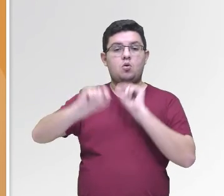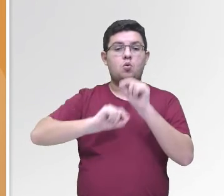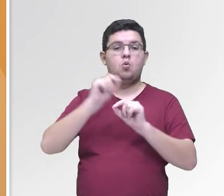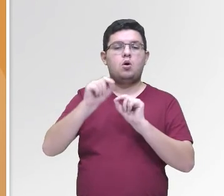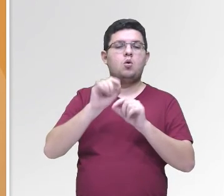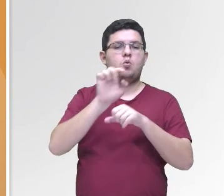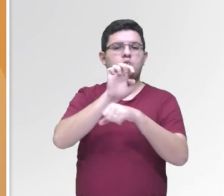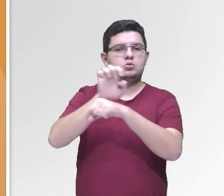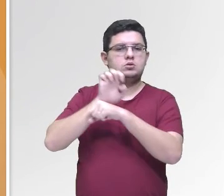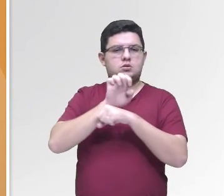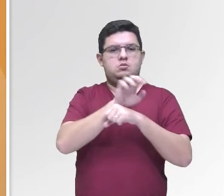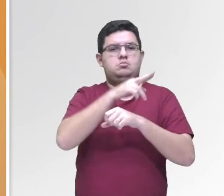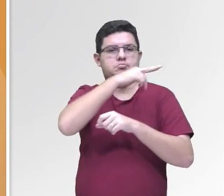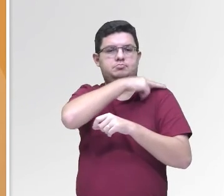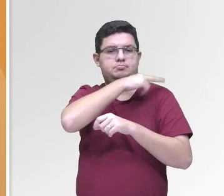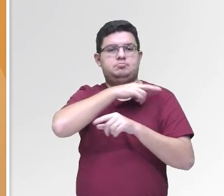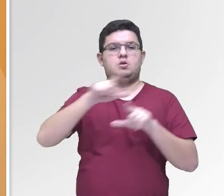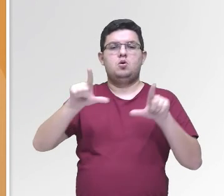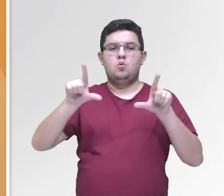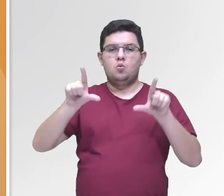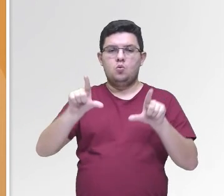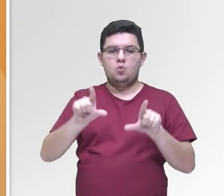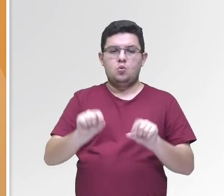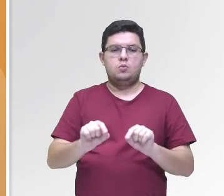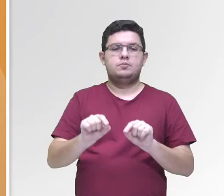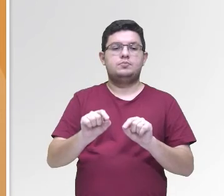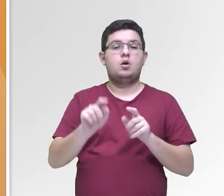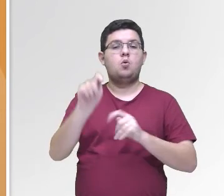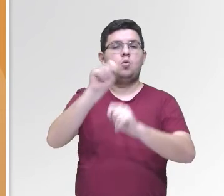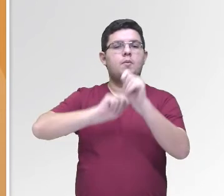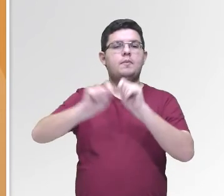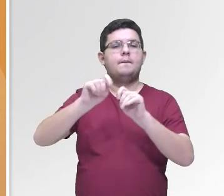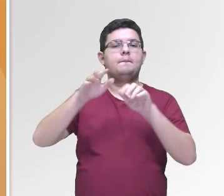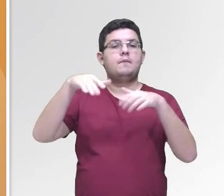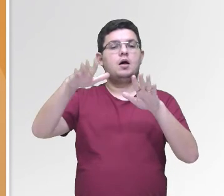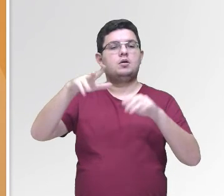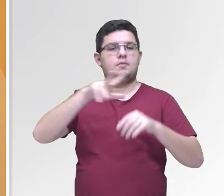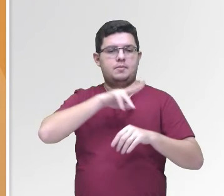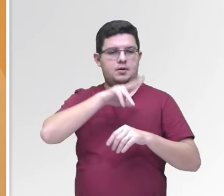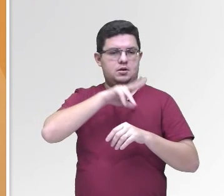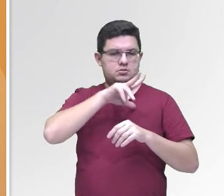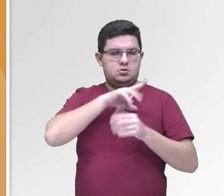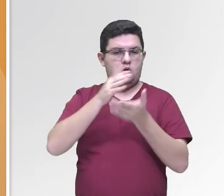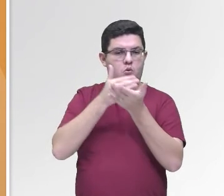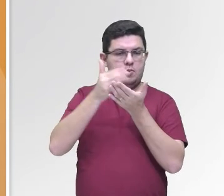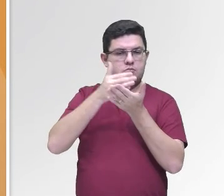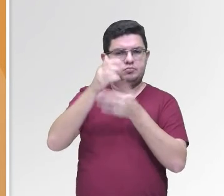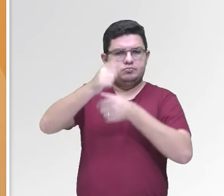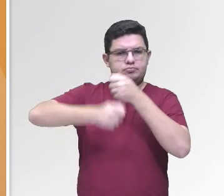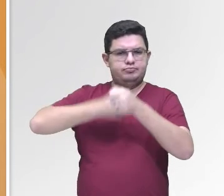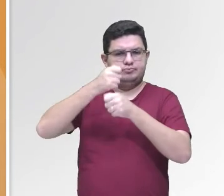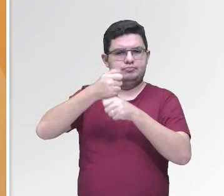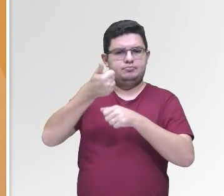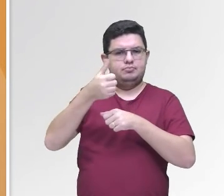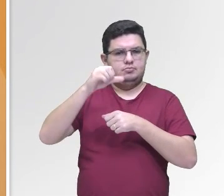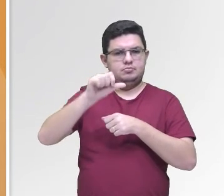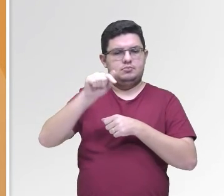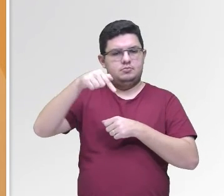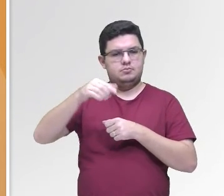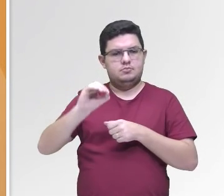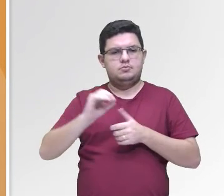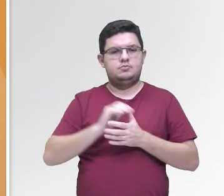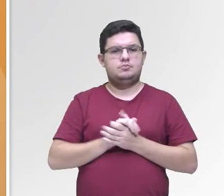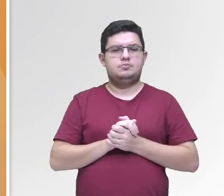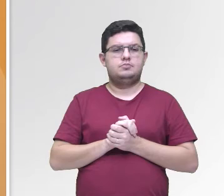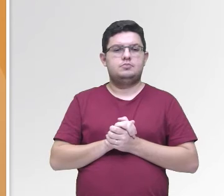de intervenção na economia a partir da década de 1970. No